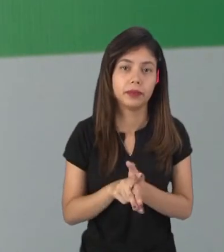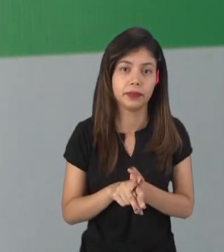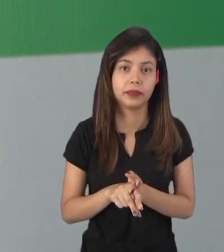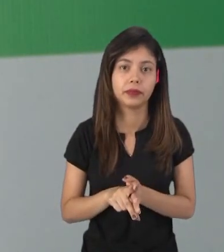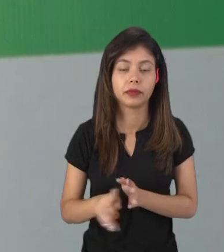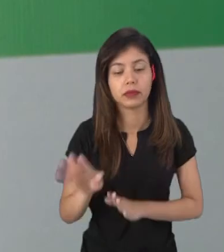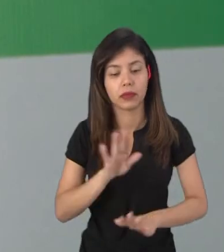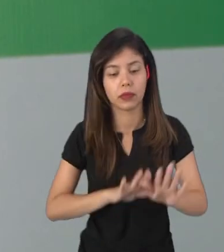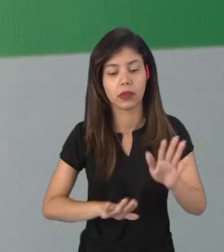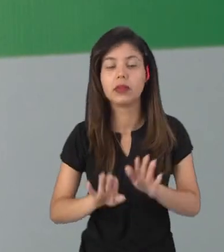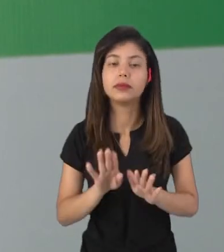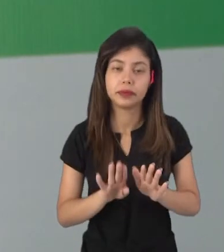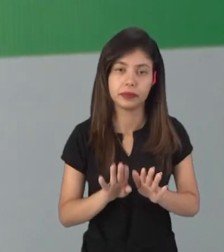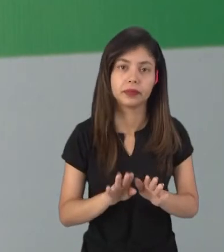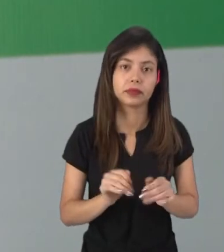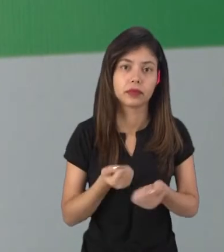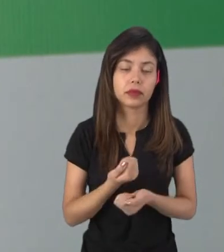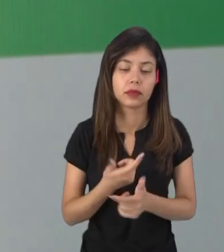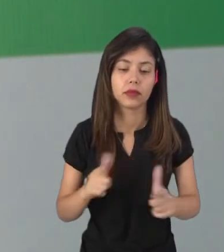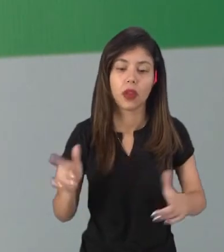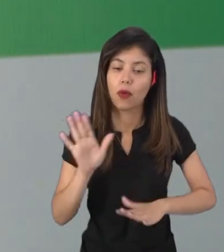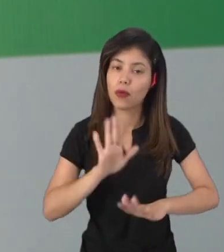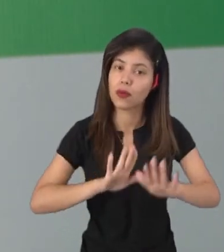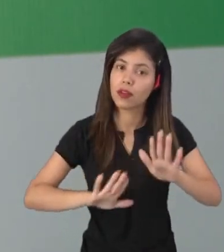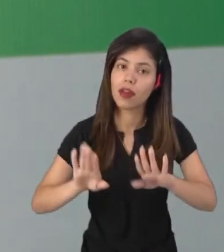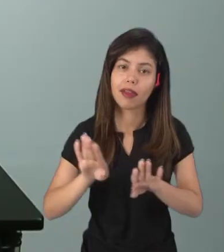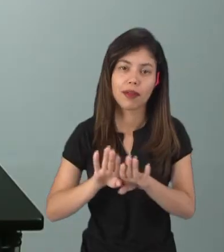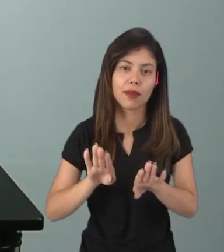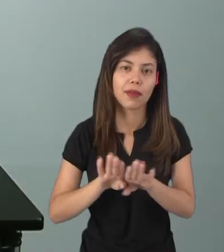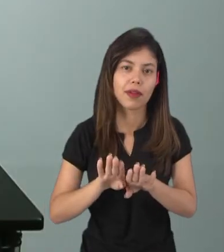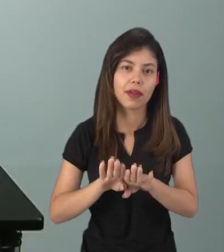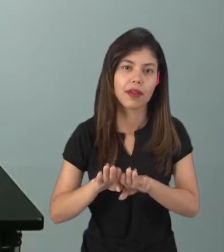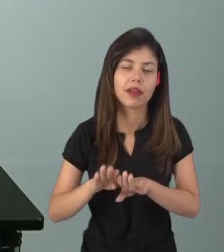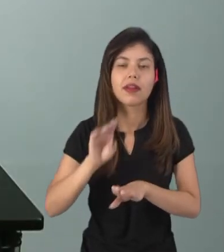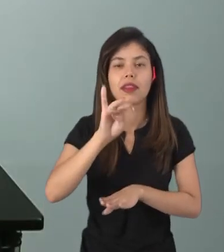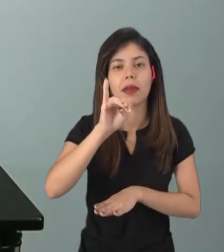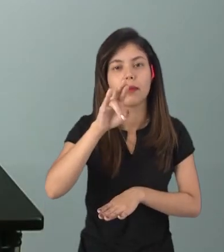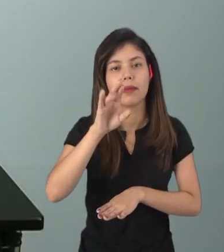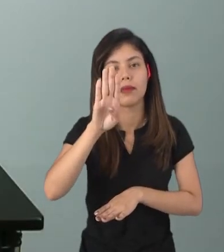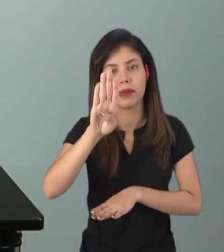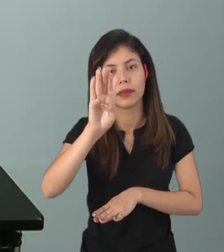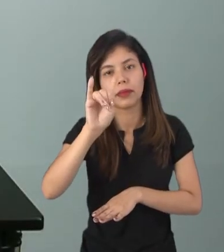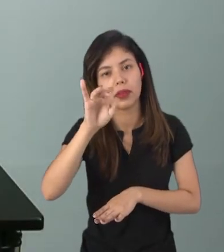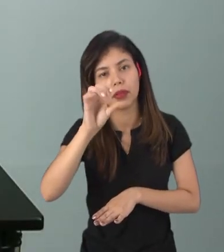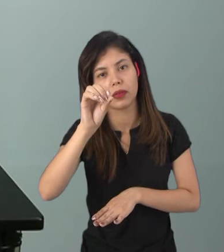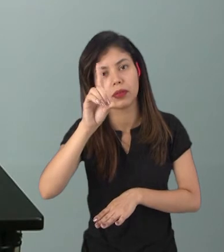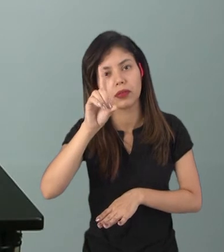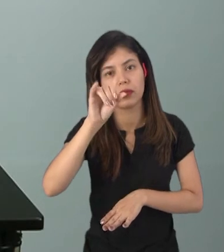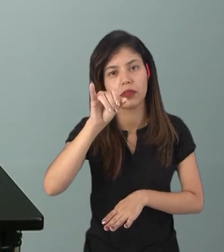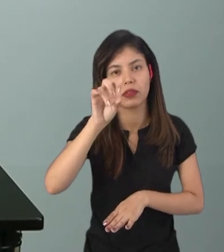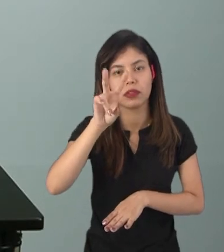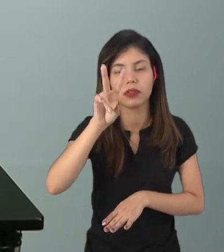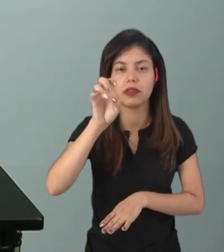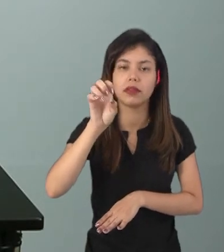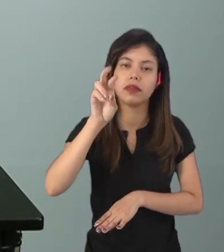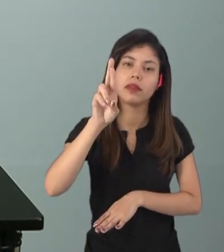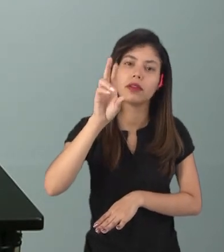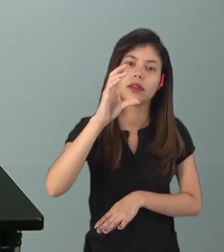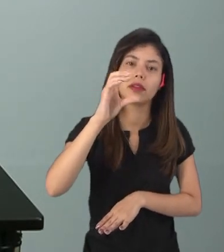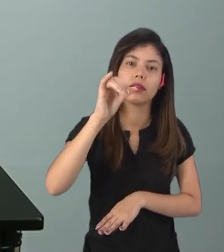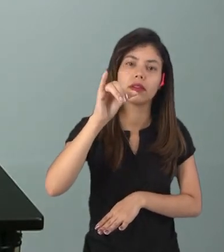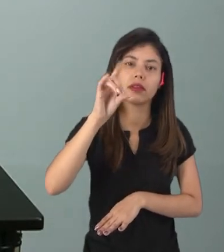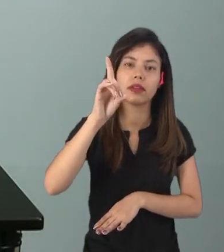e a manutenção da biodiversidade. Viram só? Que legal, né? Que